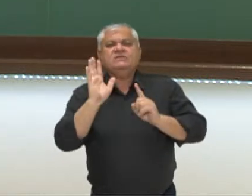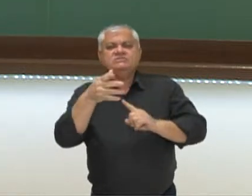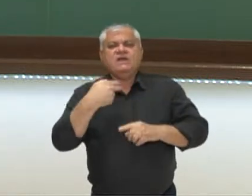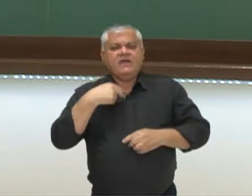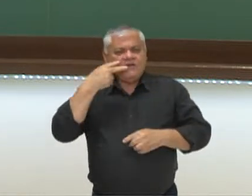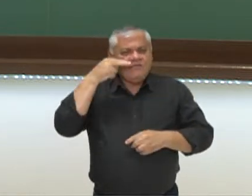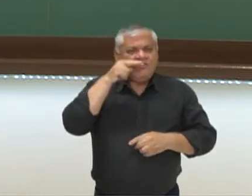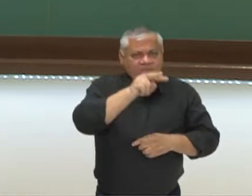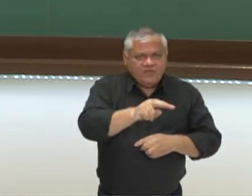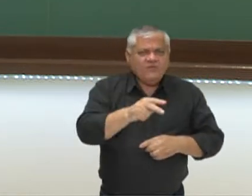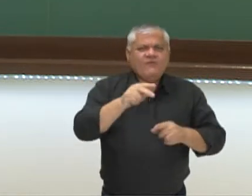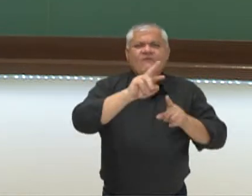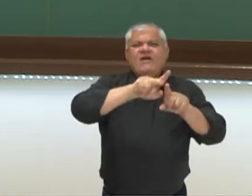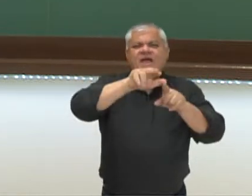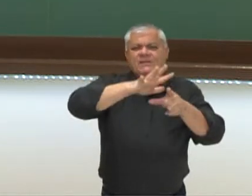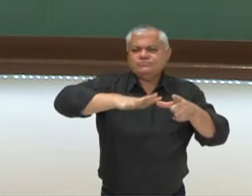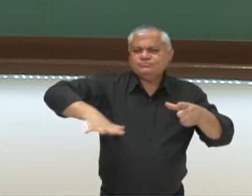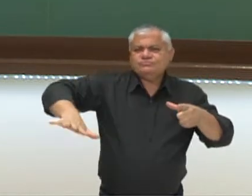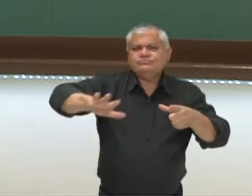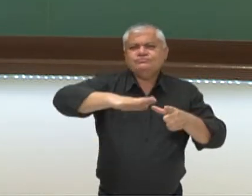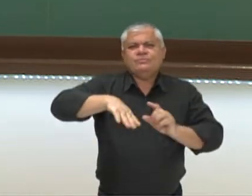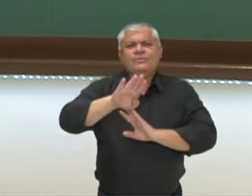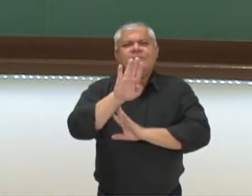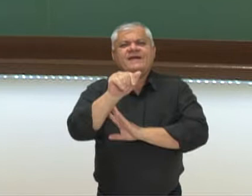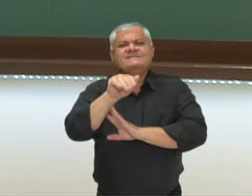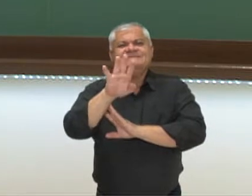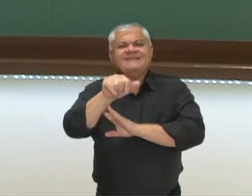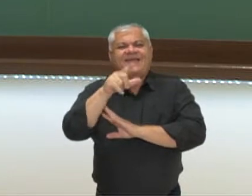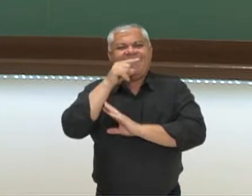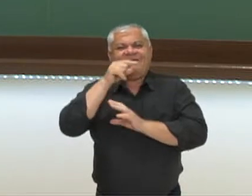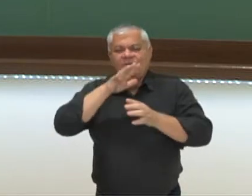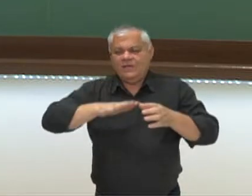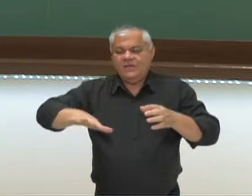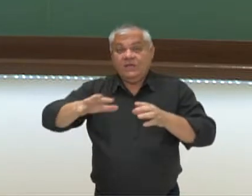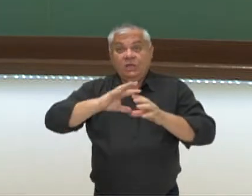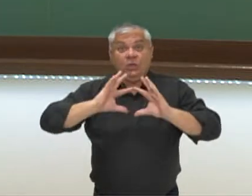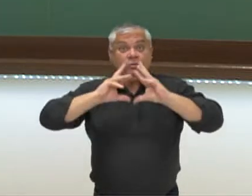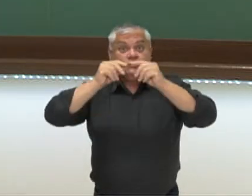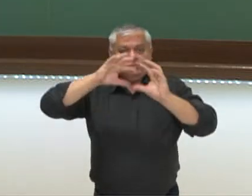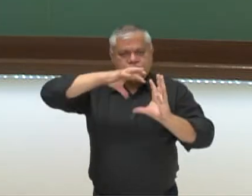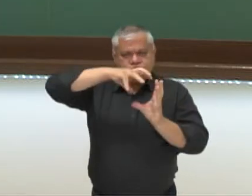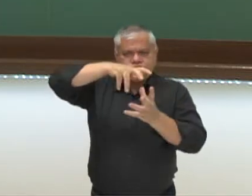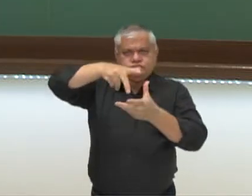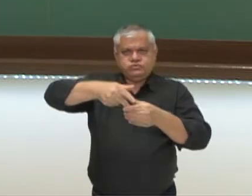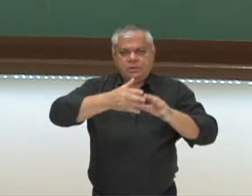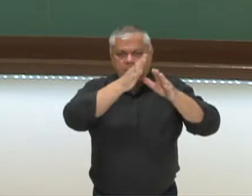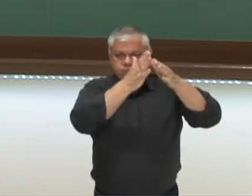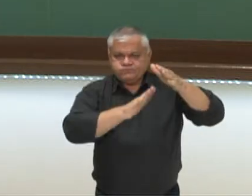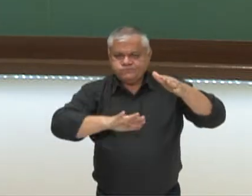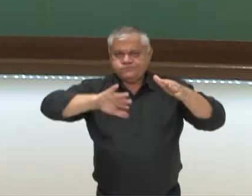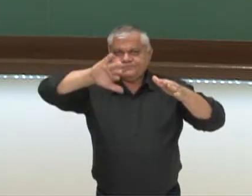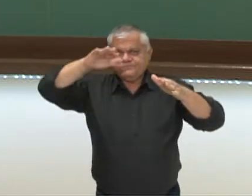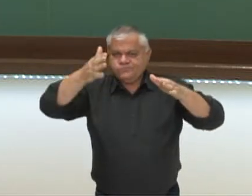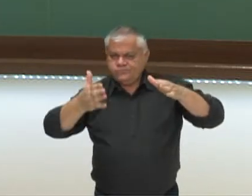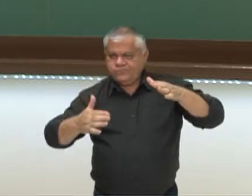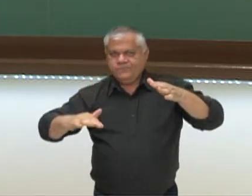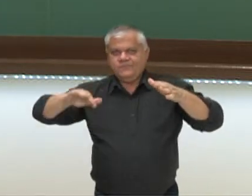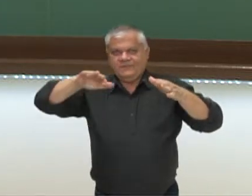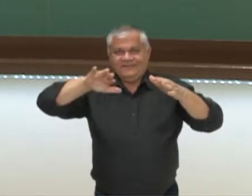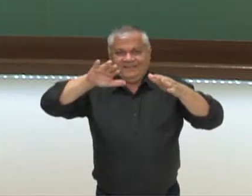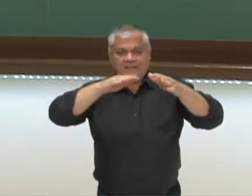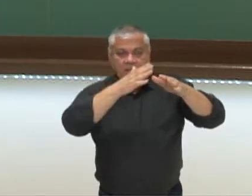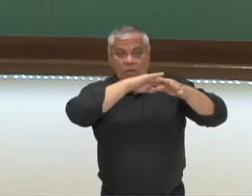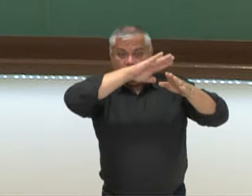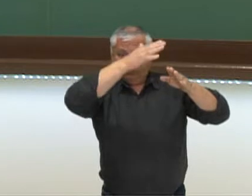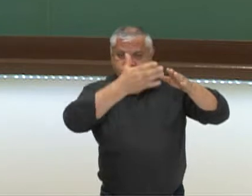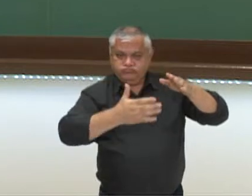com bacias hidrográficas, pois toda a superfície terrestre, em função das irregularidades que ela possui, elas vão